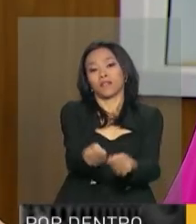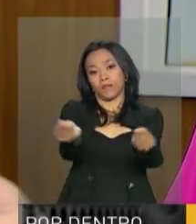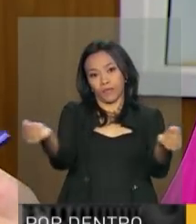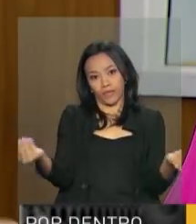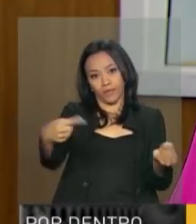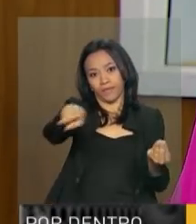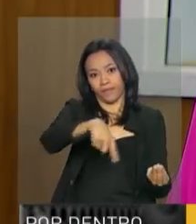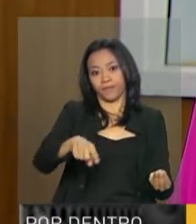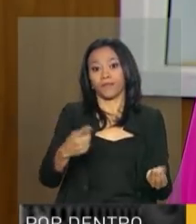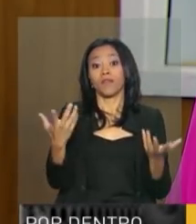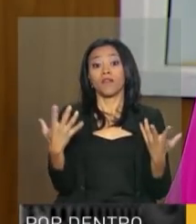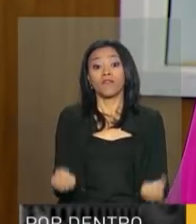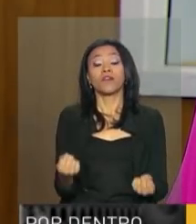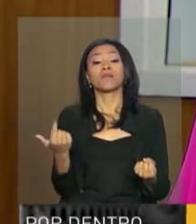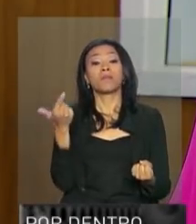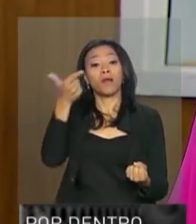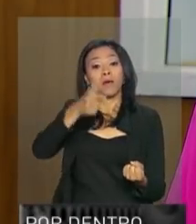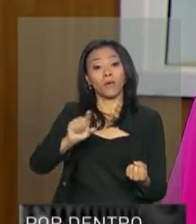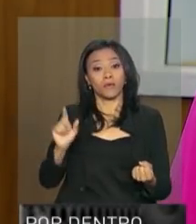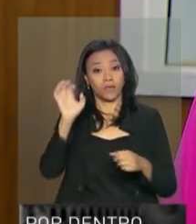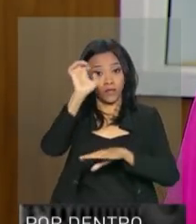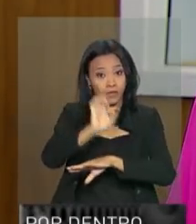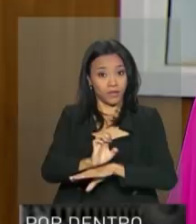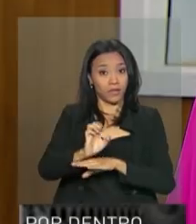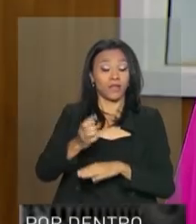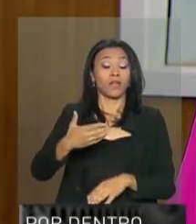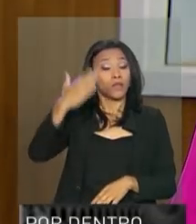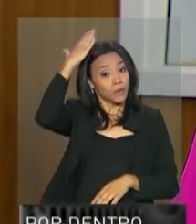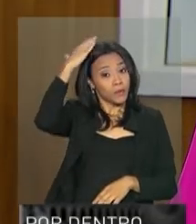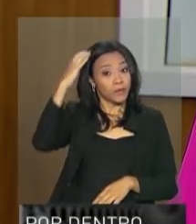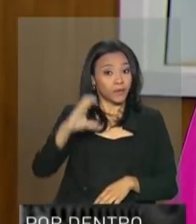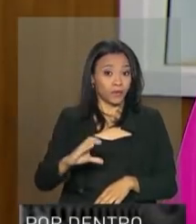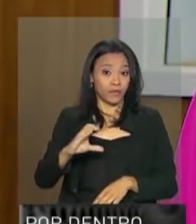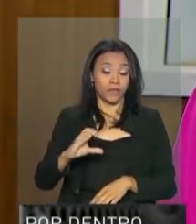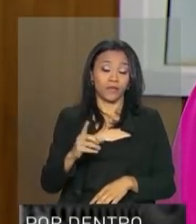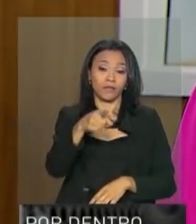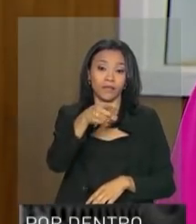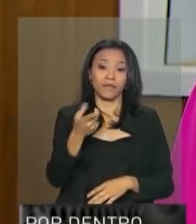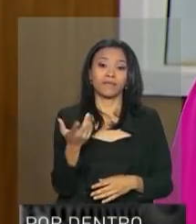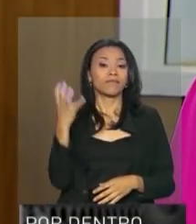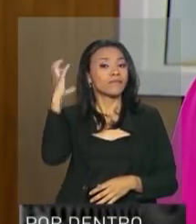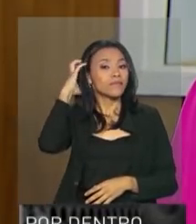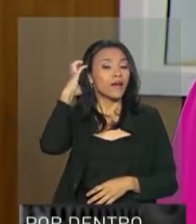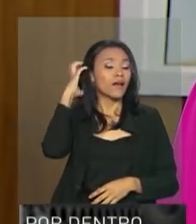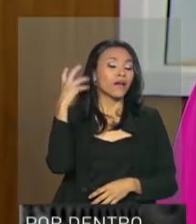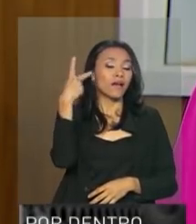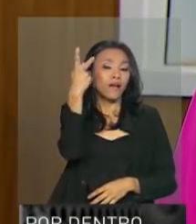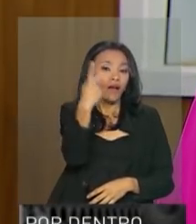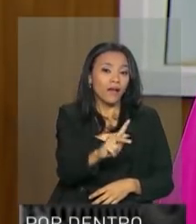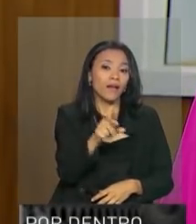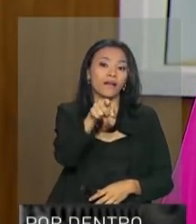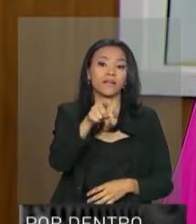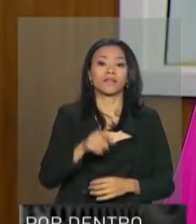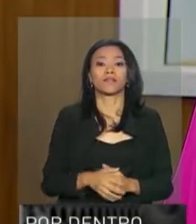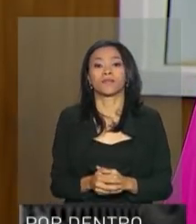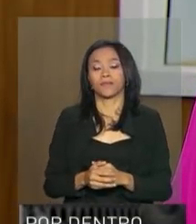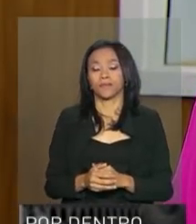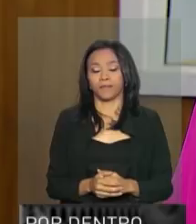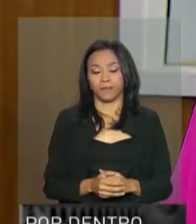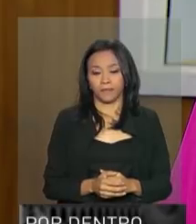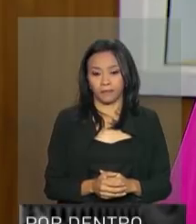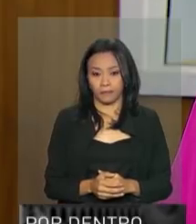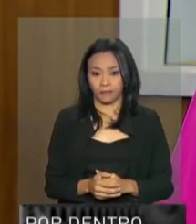Continuando o nosso giro pelo Brasil, vamos então até Curitiba, no Paraná. Está na linha com a gente Elisângela Elisângela Jubanski, da rádio Banda B